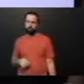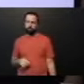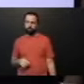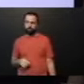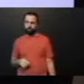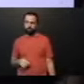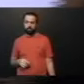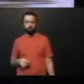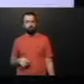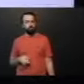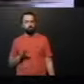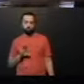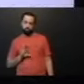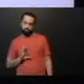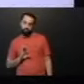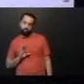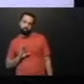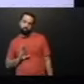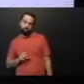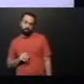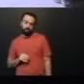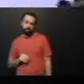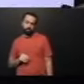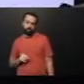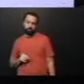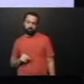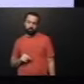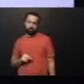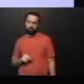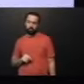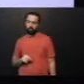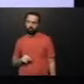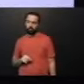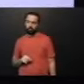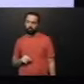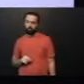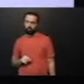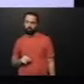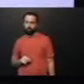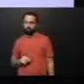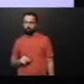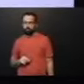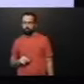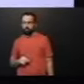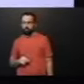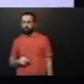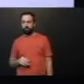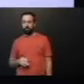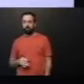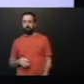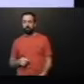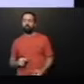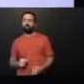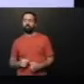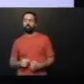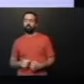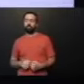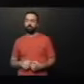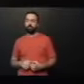o que, que ela fala? Não gaste todo o seu dinheiro, tá? Esta é a atividade da página